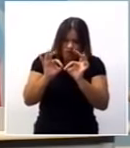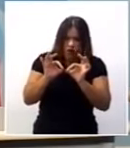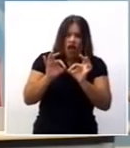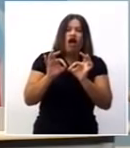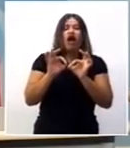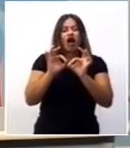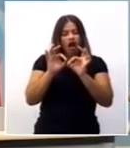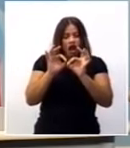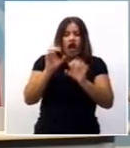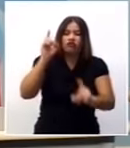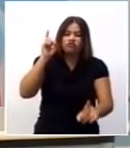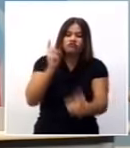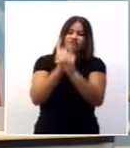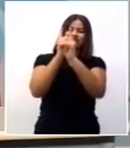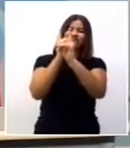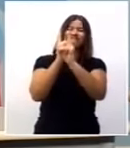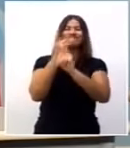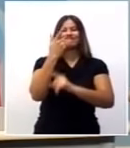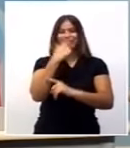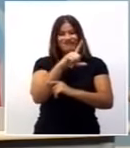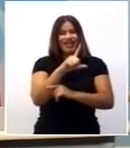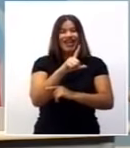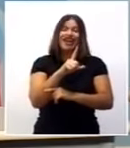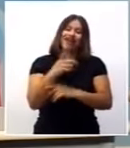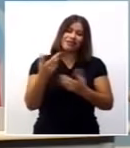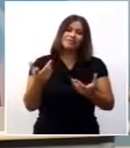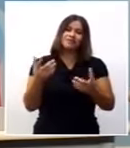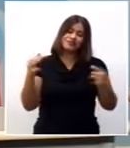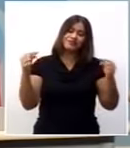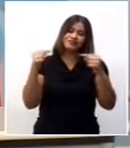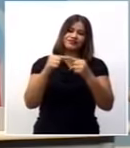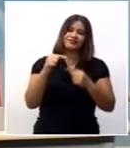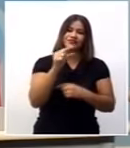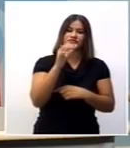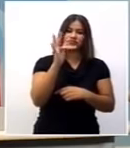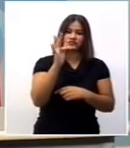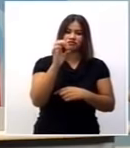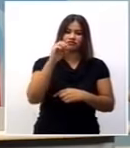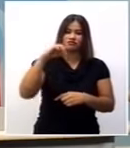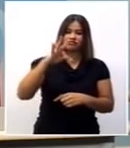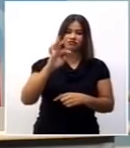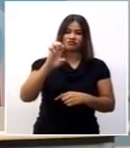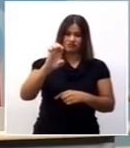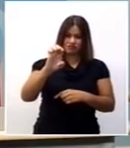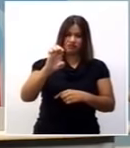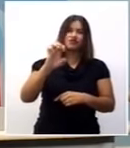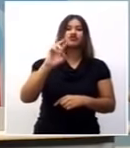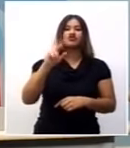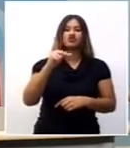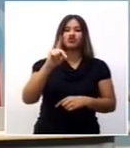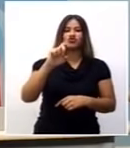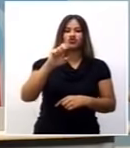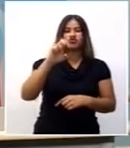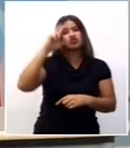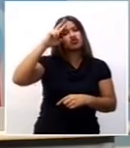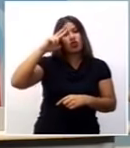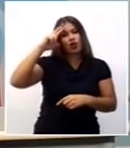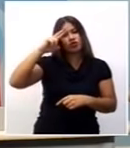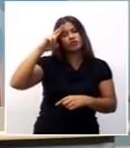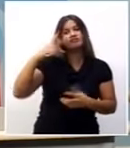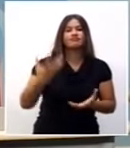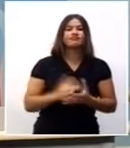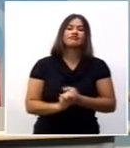fonte histórica. Todos os alunos no currículo paulista, nós trabalhamos com a ideia de que todos os alunos sejam capazes